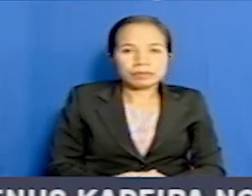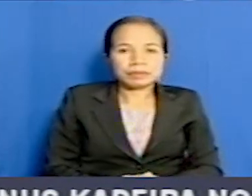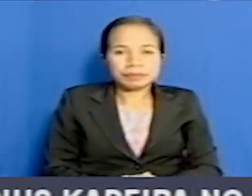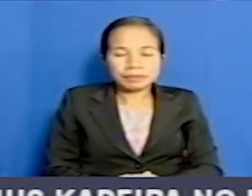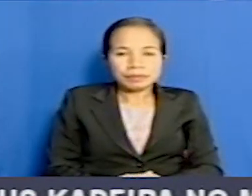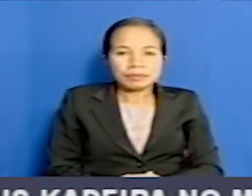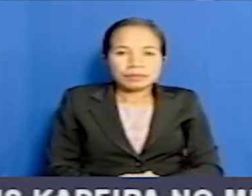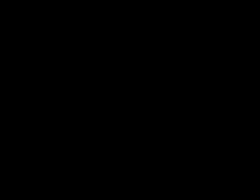Santos, ba, RTT ali,